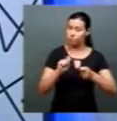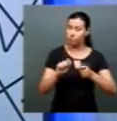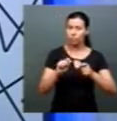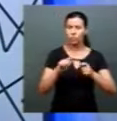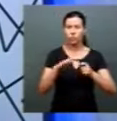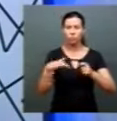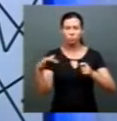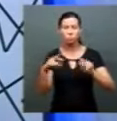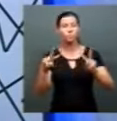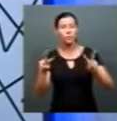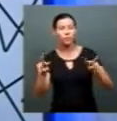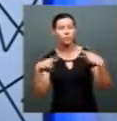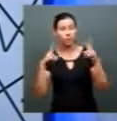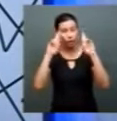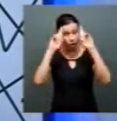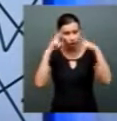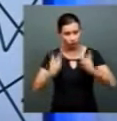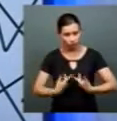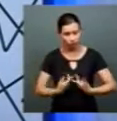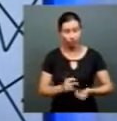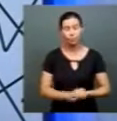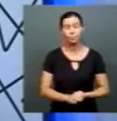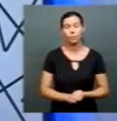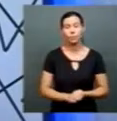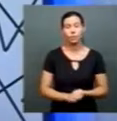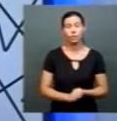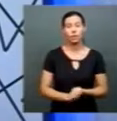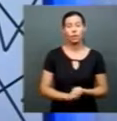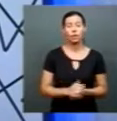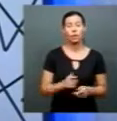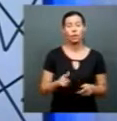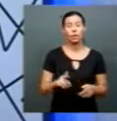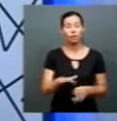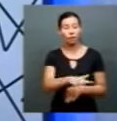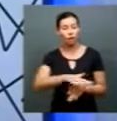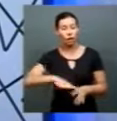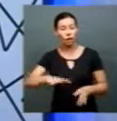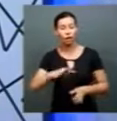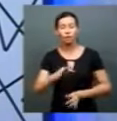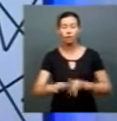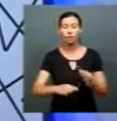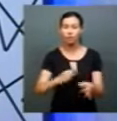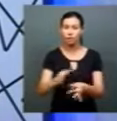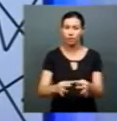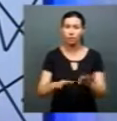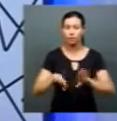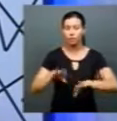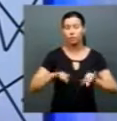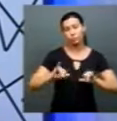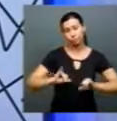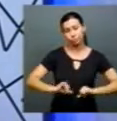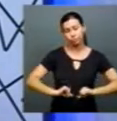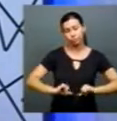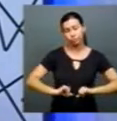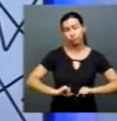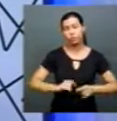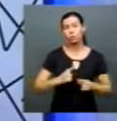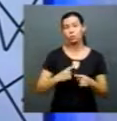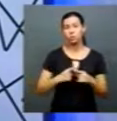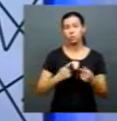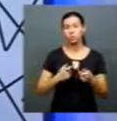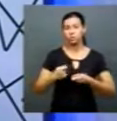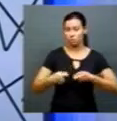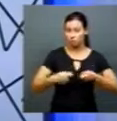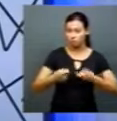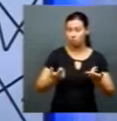geral, especialmente o pessoal muito da área técnica, né? Às vezes acaba sofrendo um pouco, em termos de gestão,